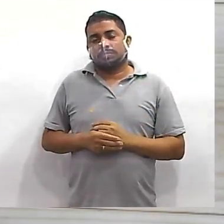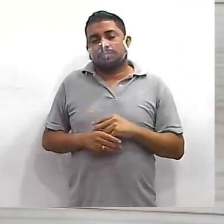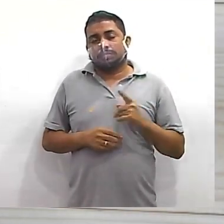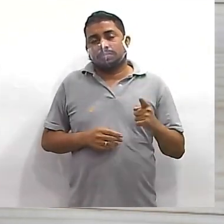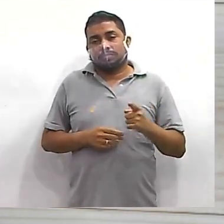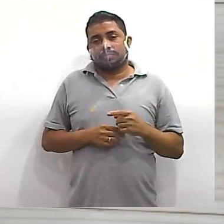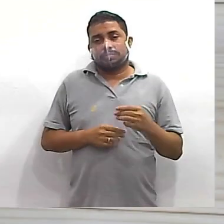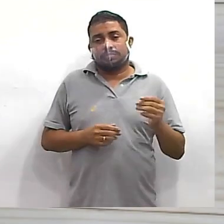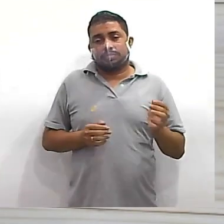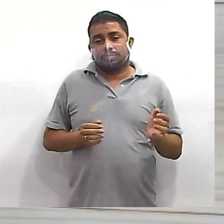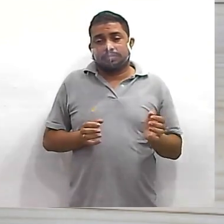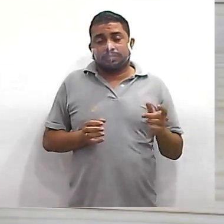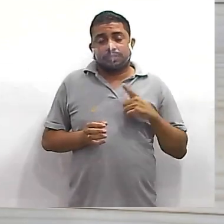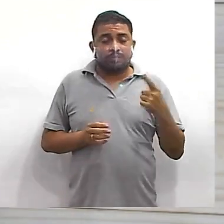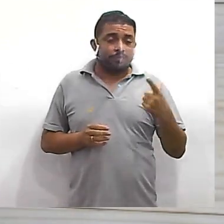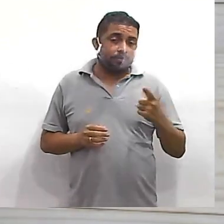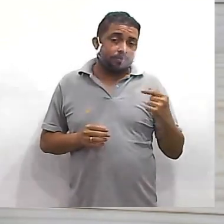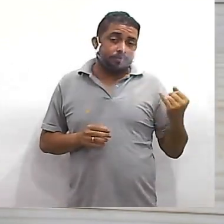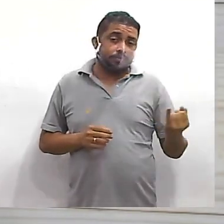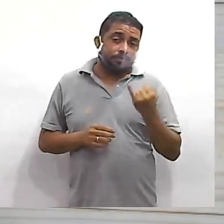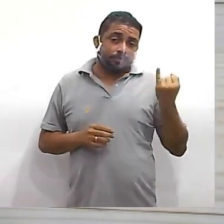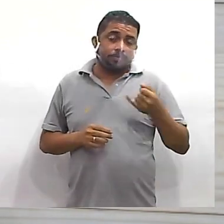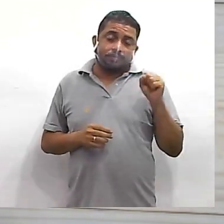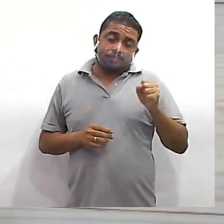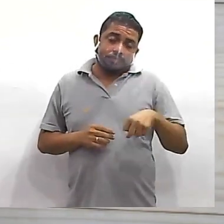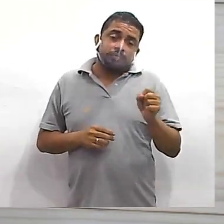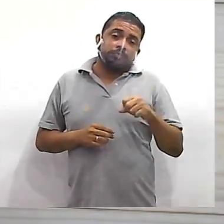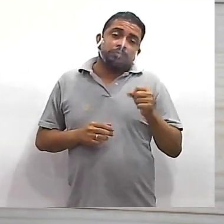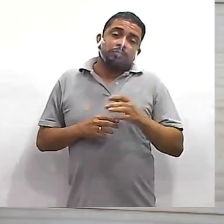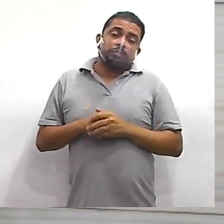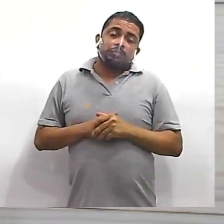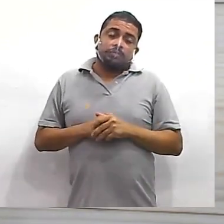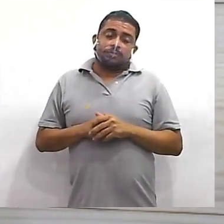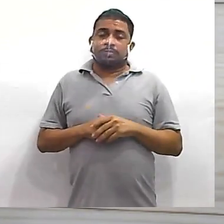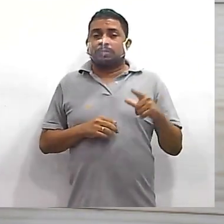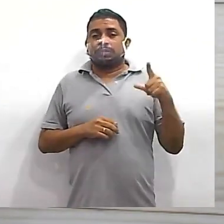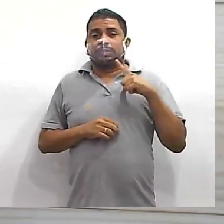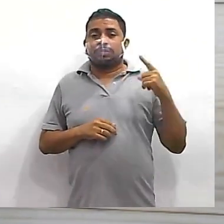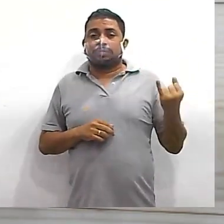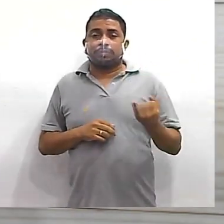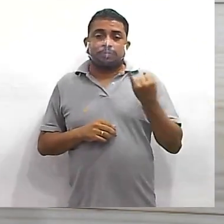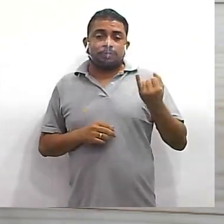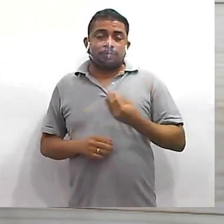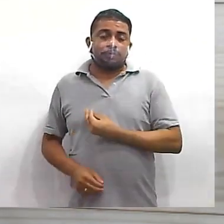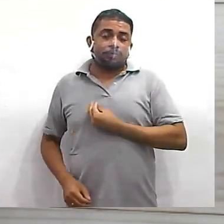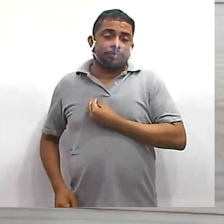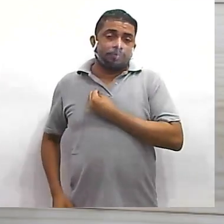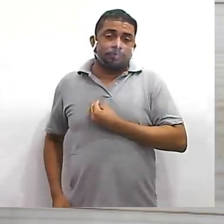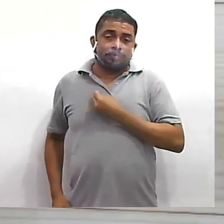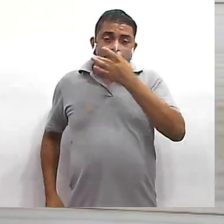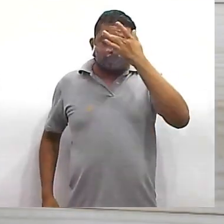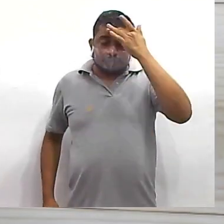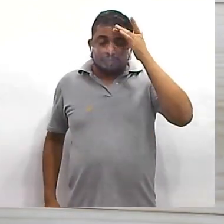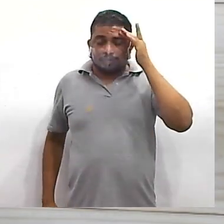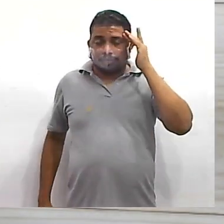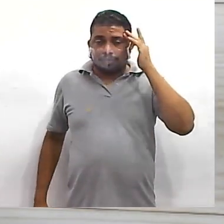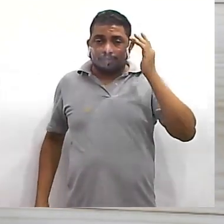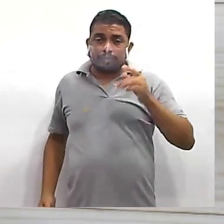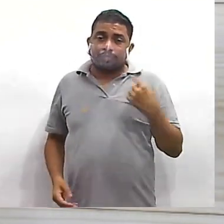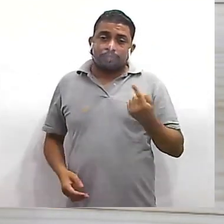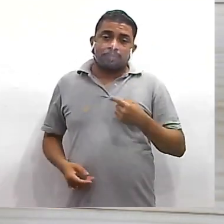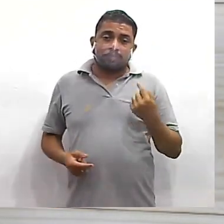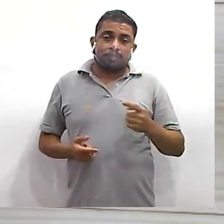que me cercam não têm importância. Tem importância sim. Nós temos importância nas vidas das pessoas e as pessoas têm importância na nossa